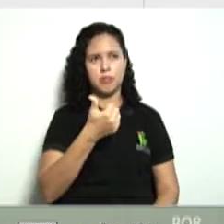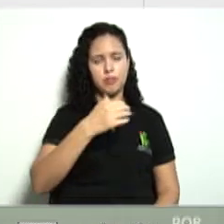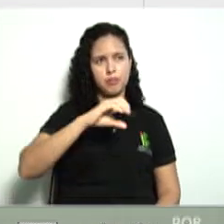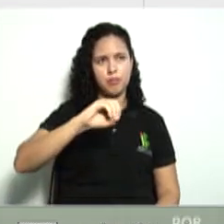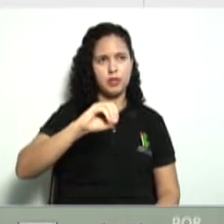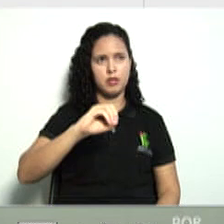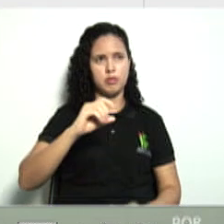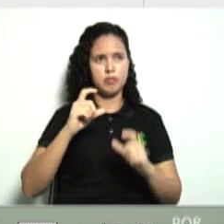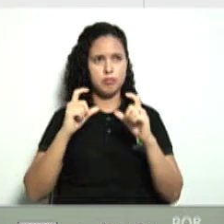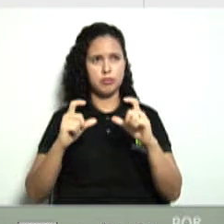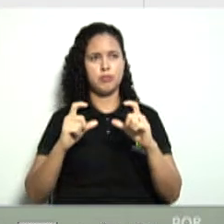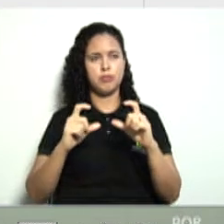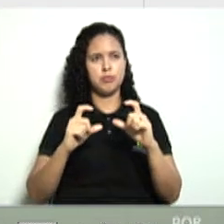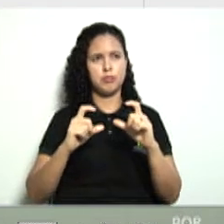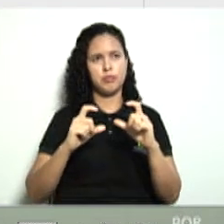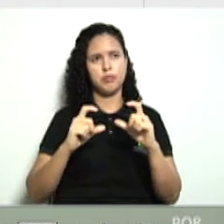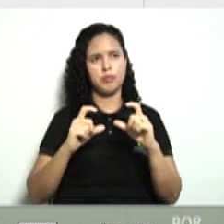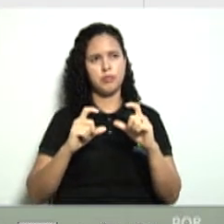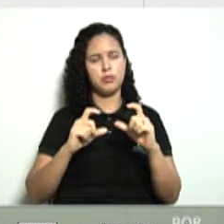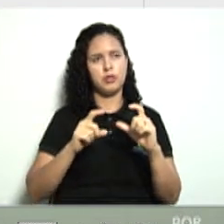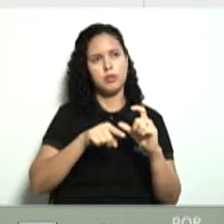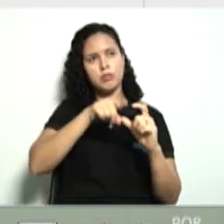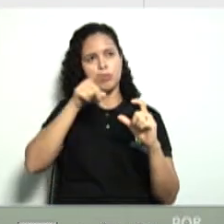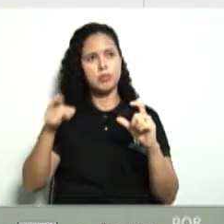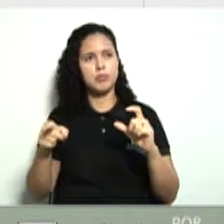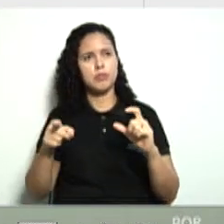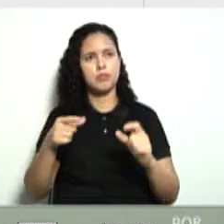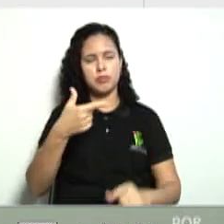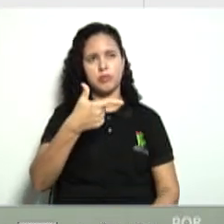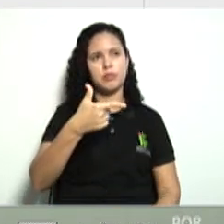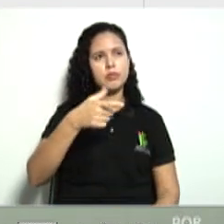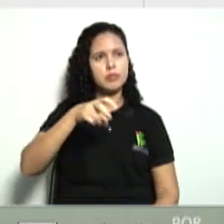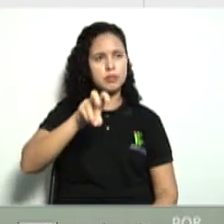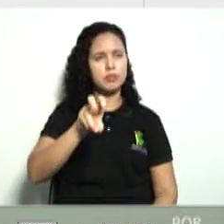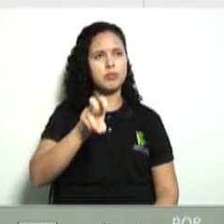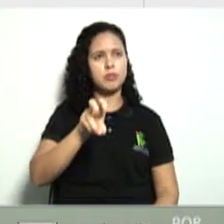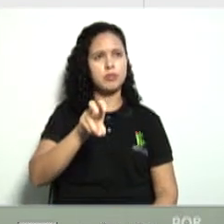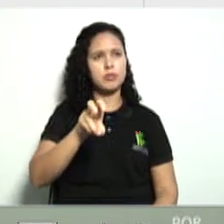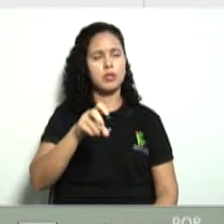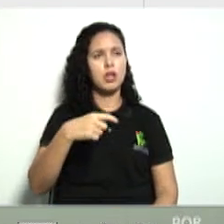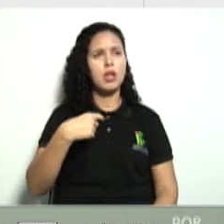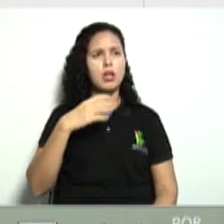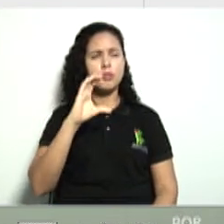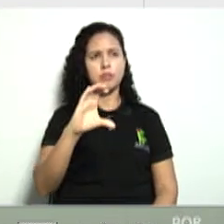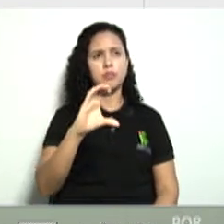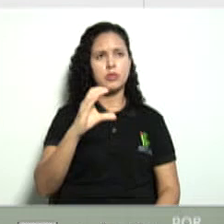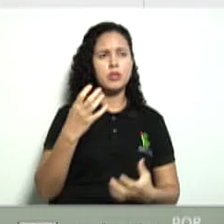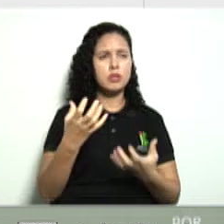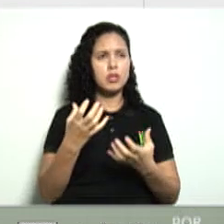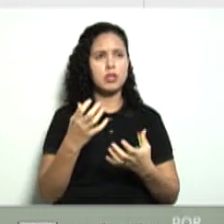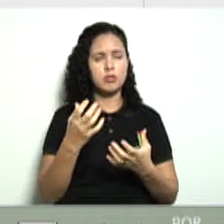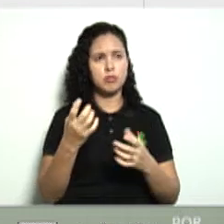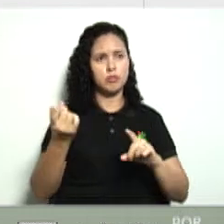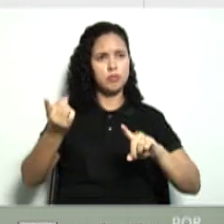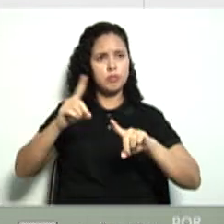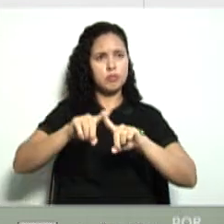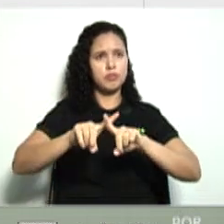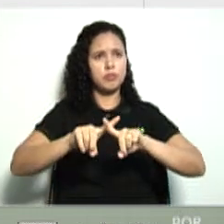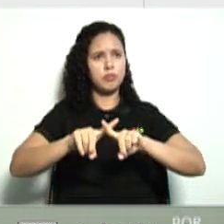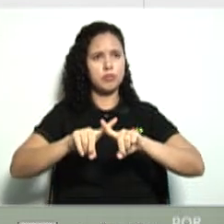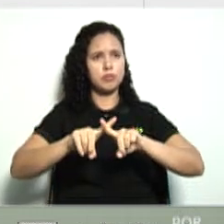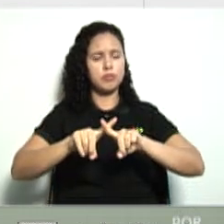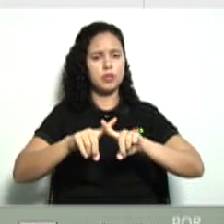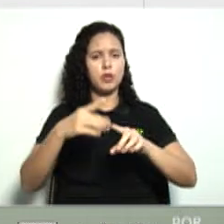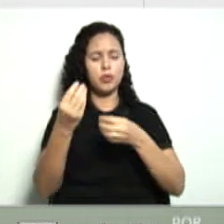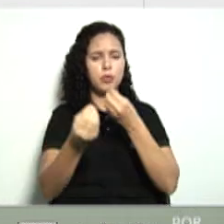não é isso? Ó? E aqui eu tenho um valor 25. E eu quero aqui na célula C3 multiplicar esses valores, só para